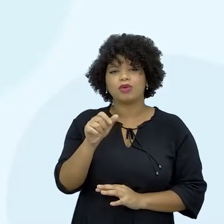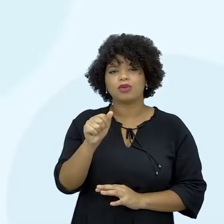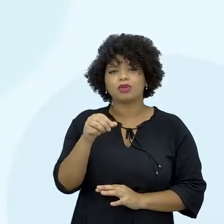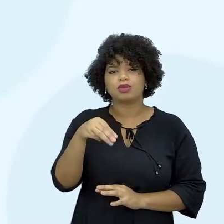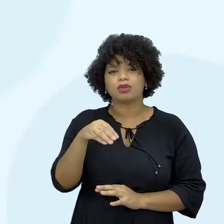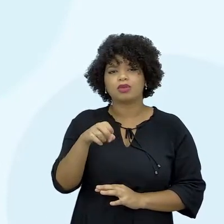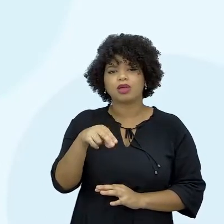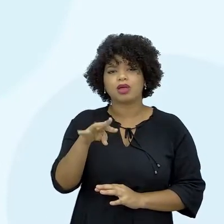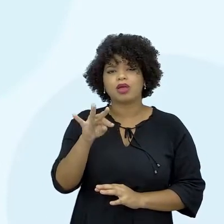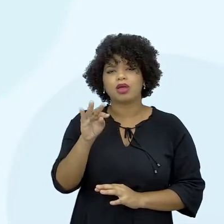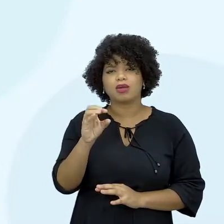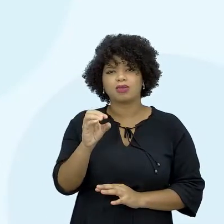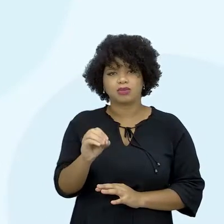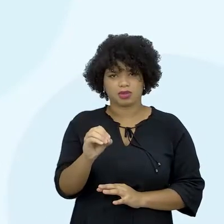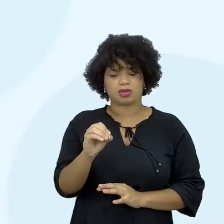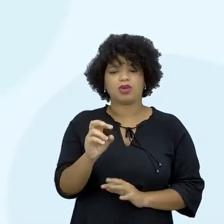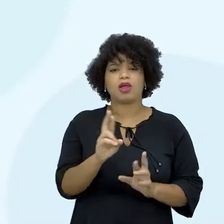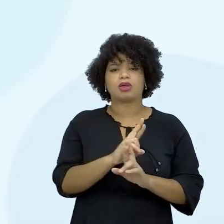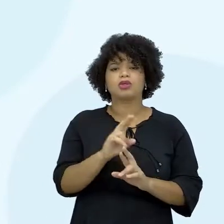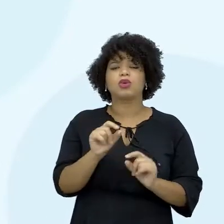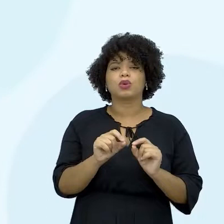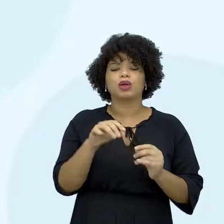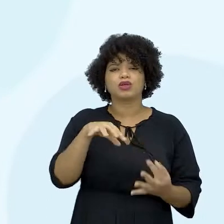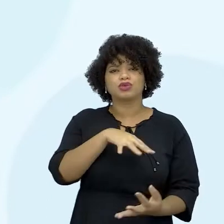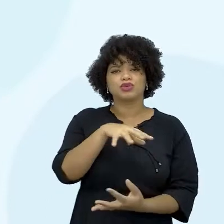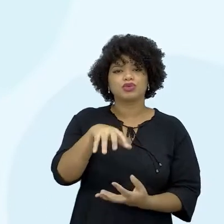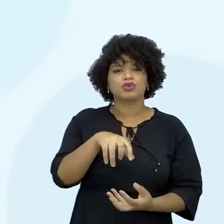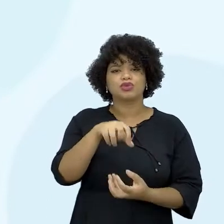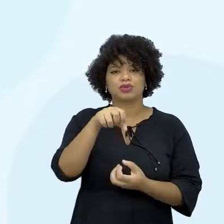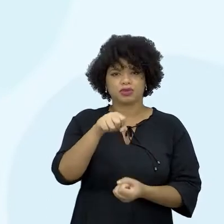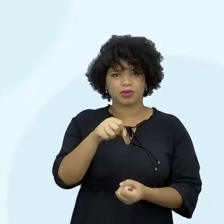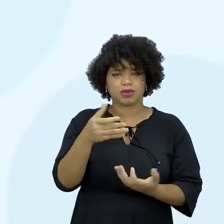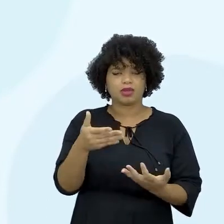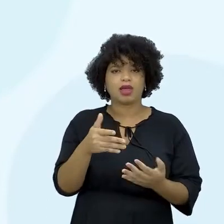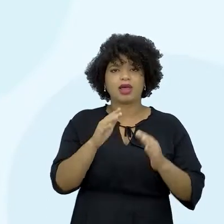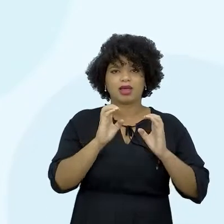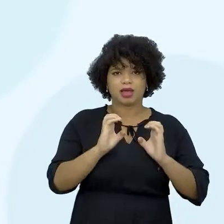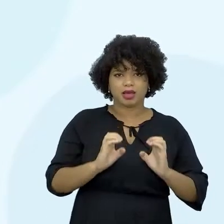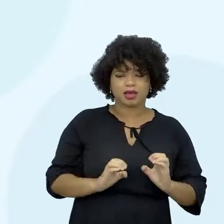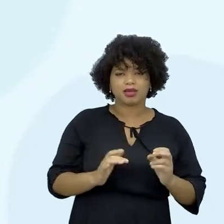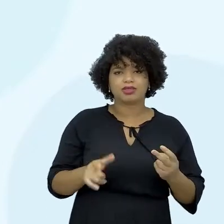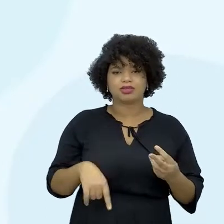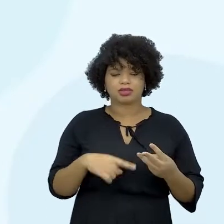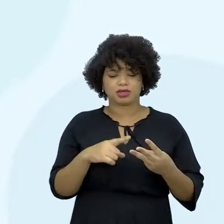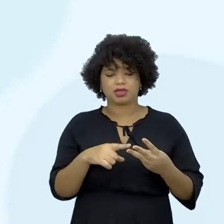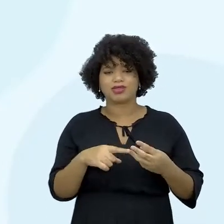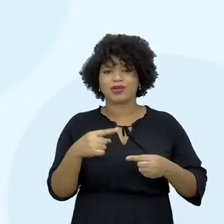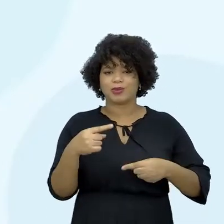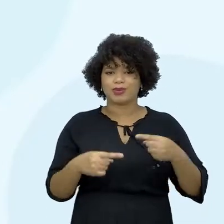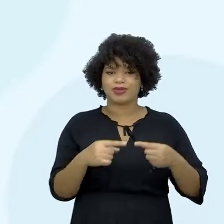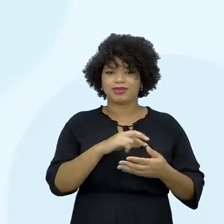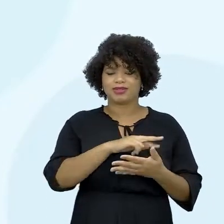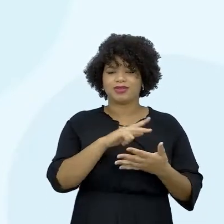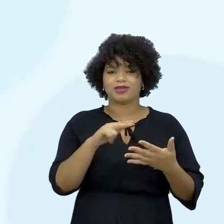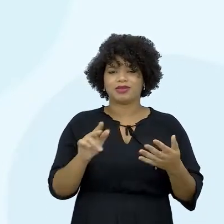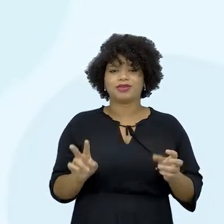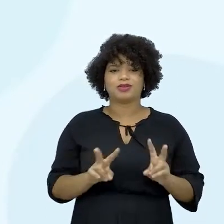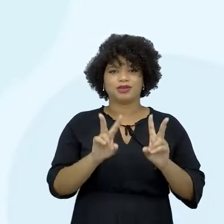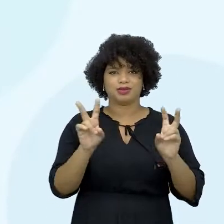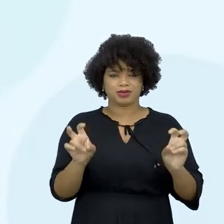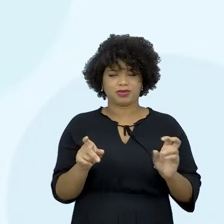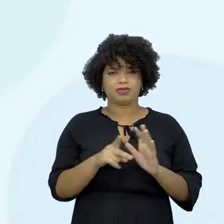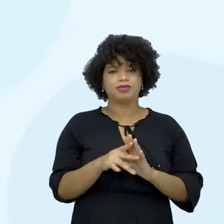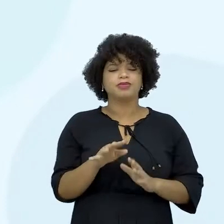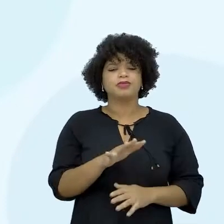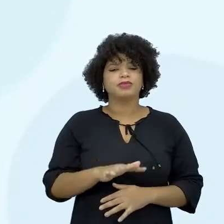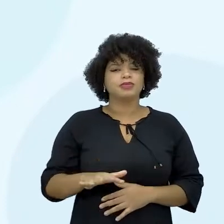seus conhecimentos sobre sustentabilidade, ética, política, entre outros temas relacionados à área